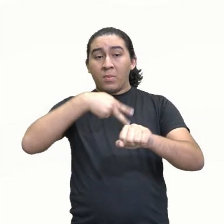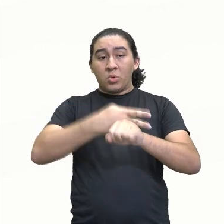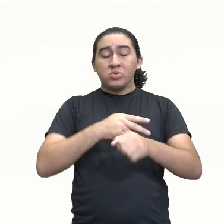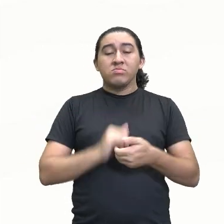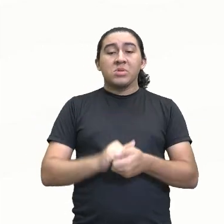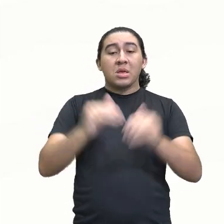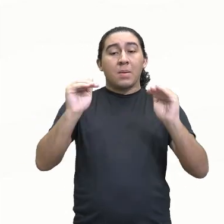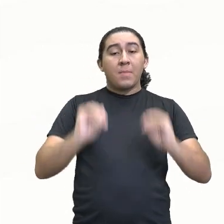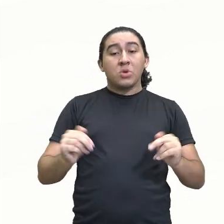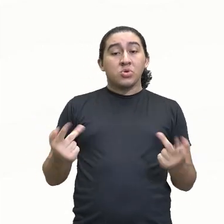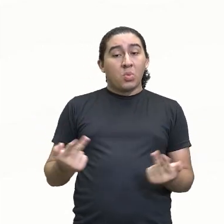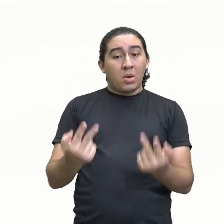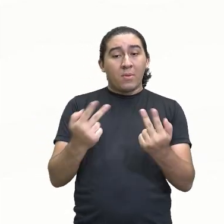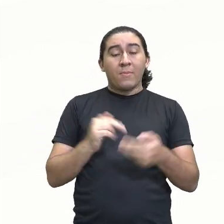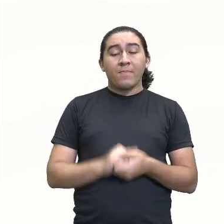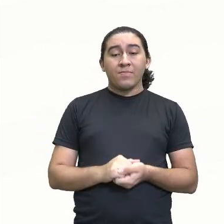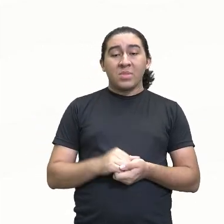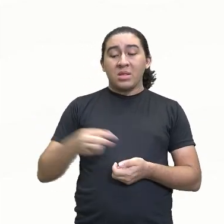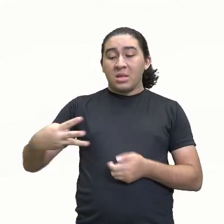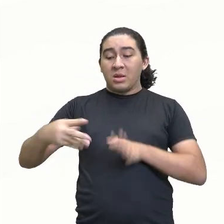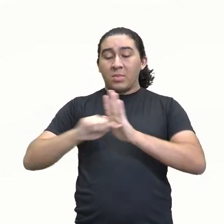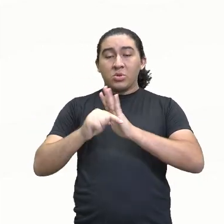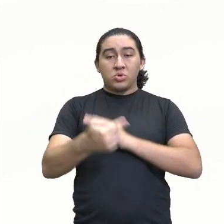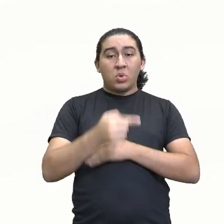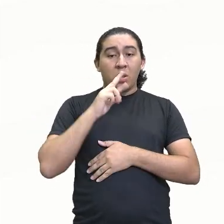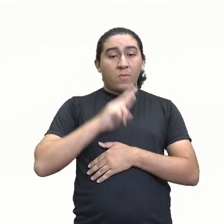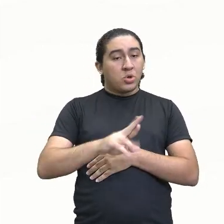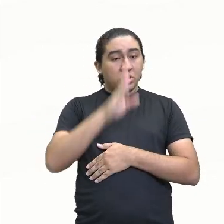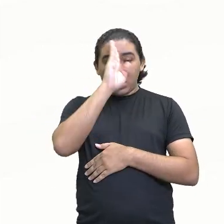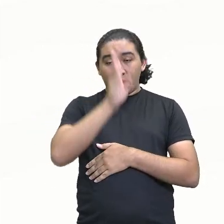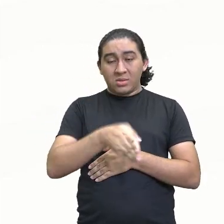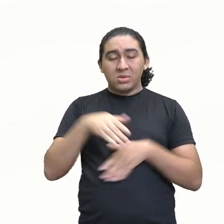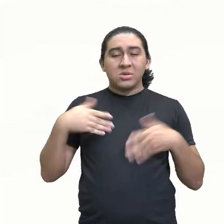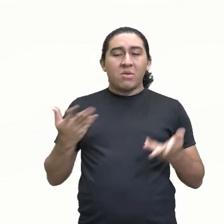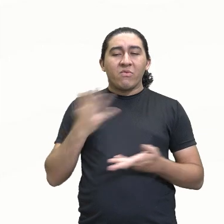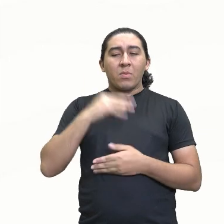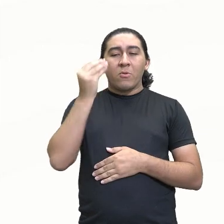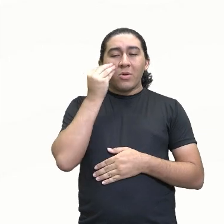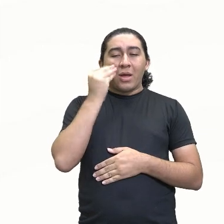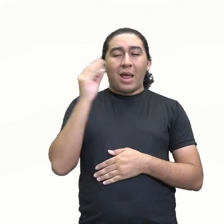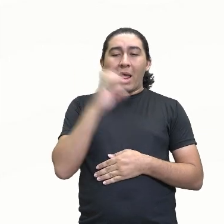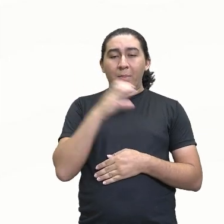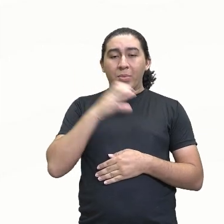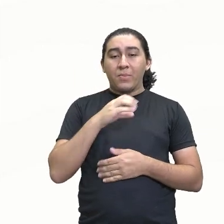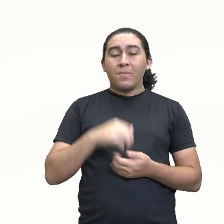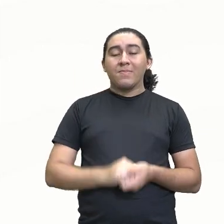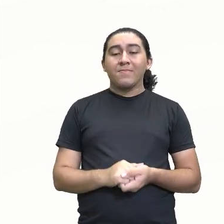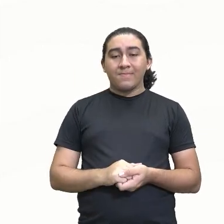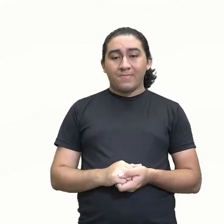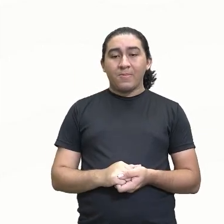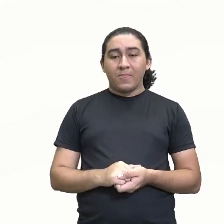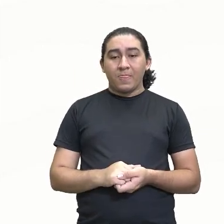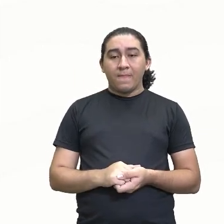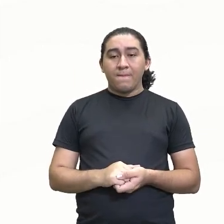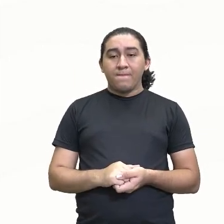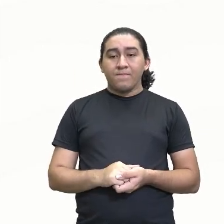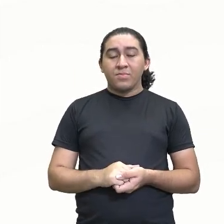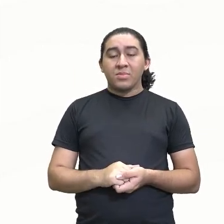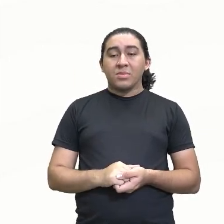3 menos 1, eu vou colocar o resultado, certo? Então, vamos lá fazendo isso passo a passo? 3 à quinta